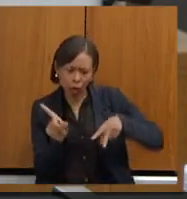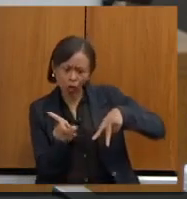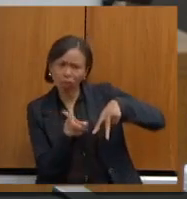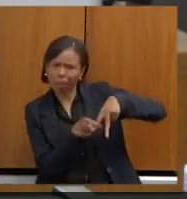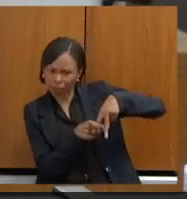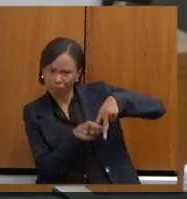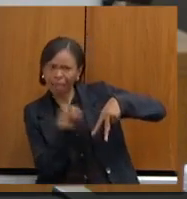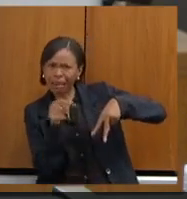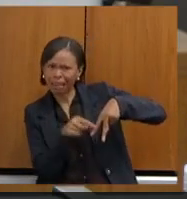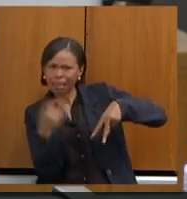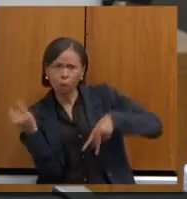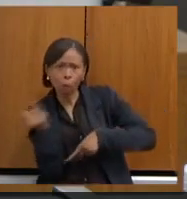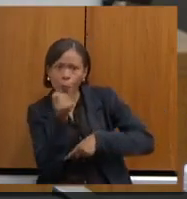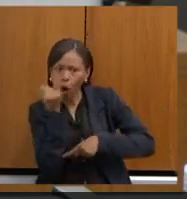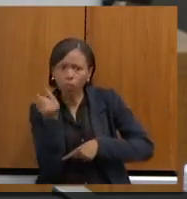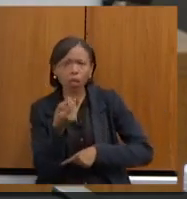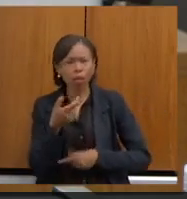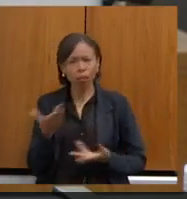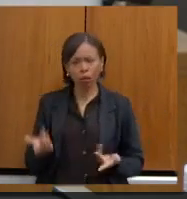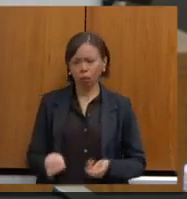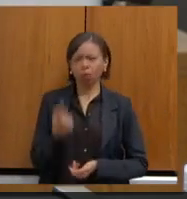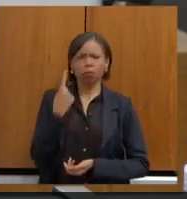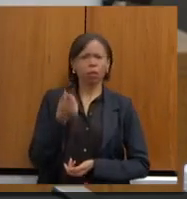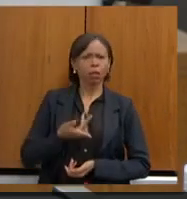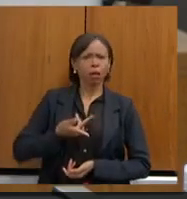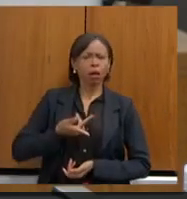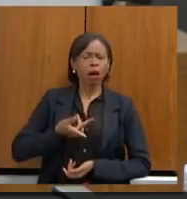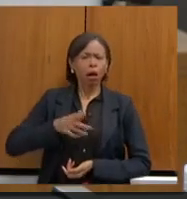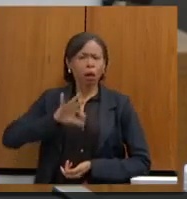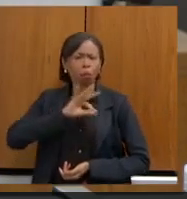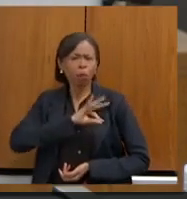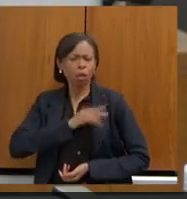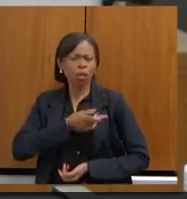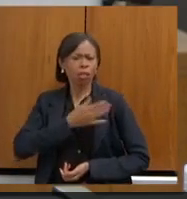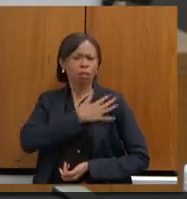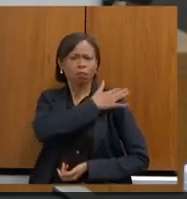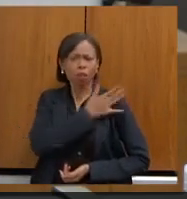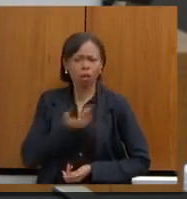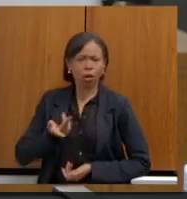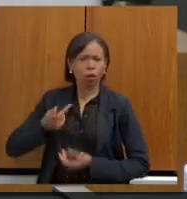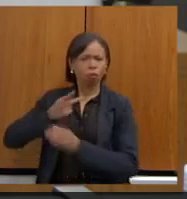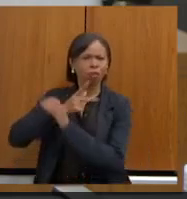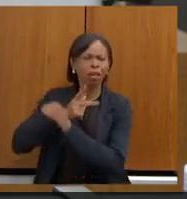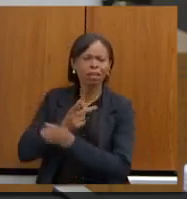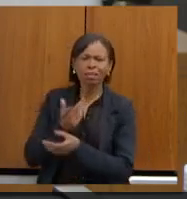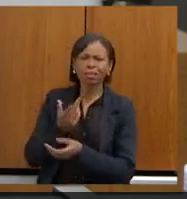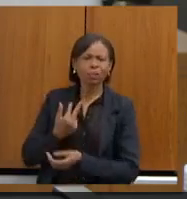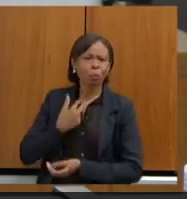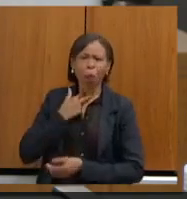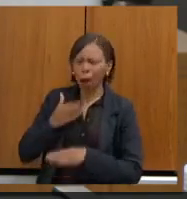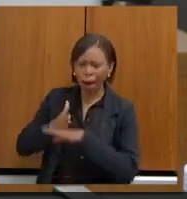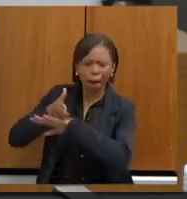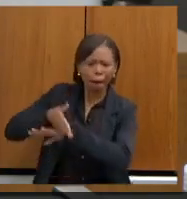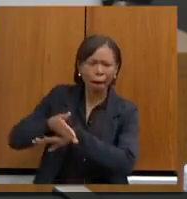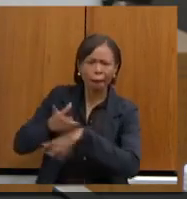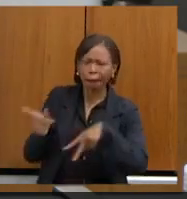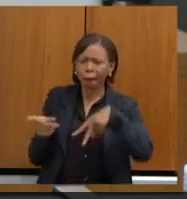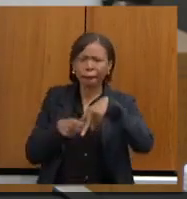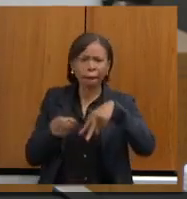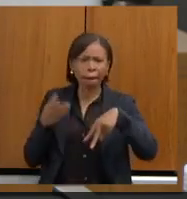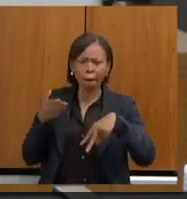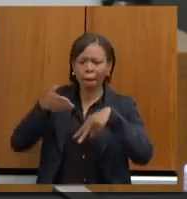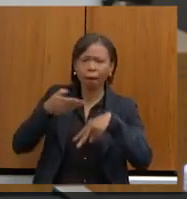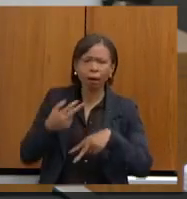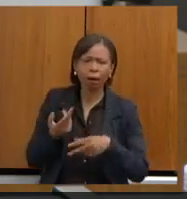é um absurdo a polícia civil Polícia Militar não tem acesso a localização do tornozelo lados que foi prontamente resolvido pelo senhor assim